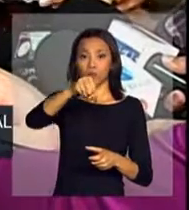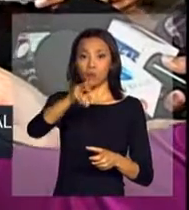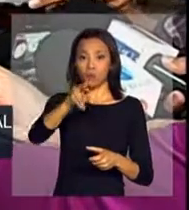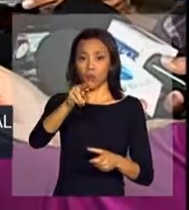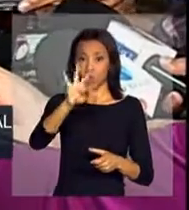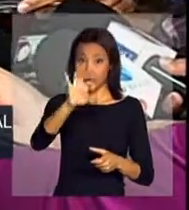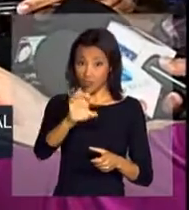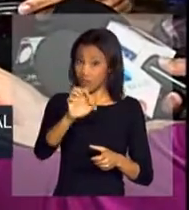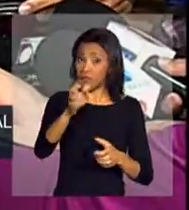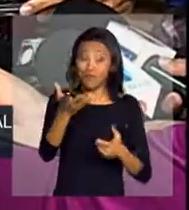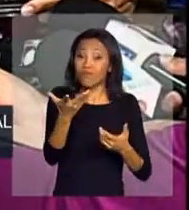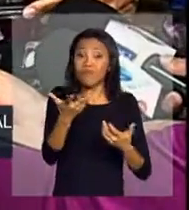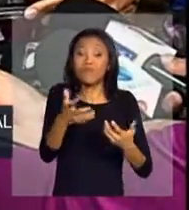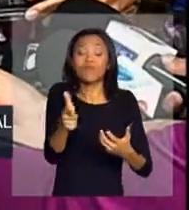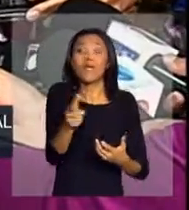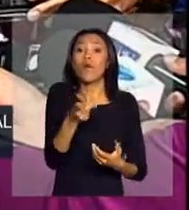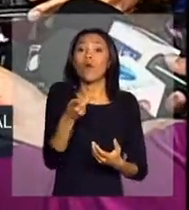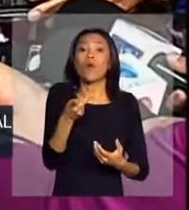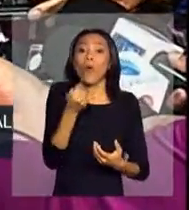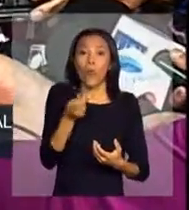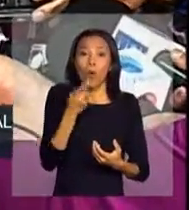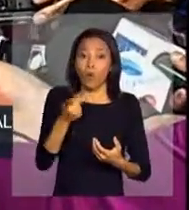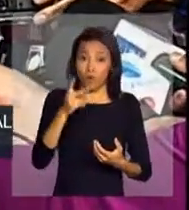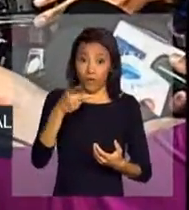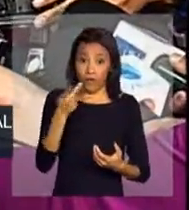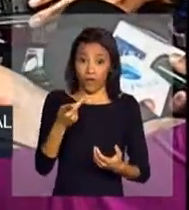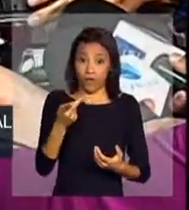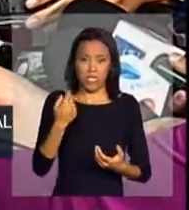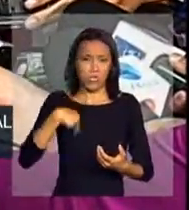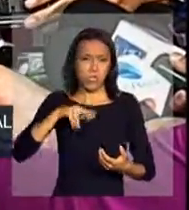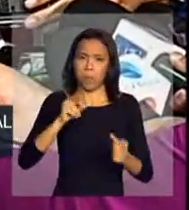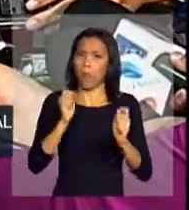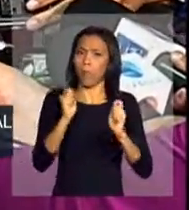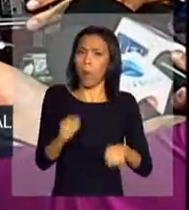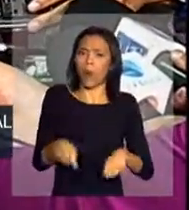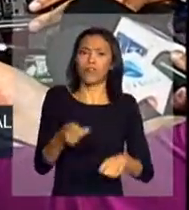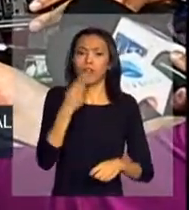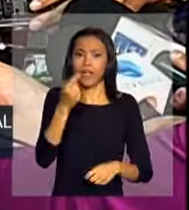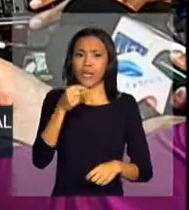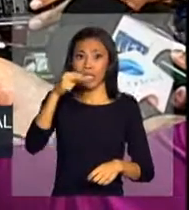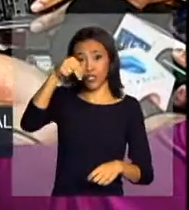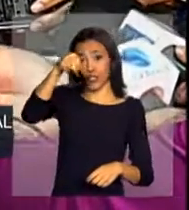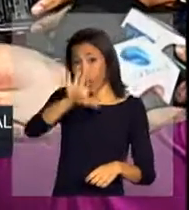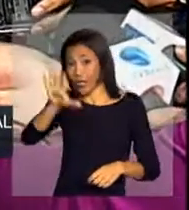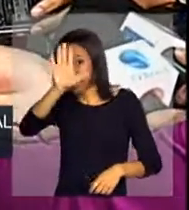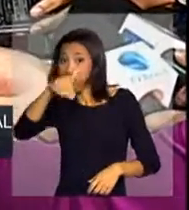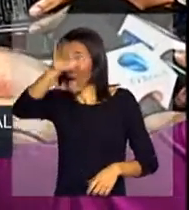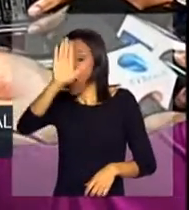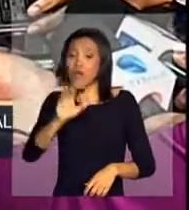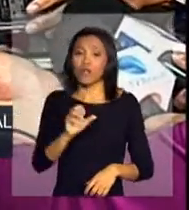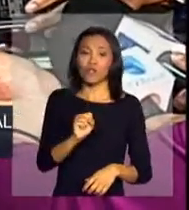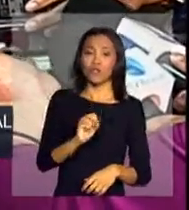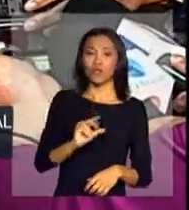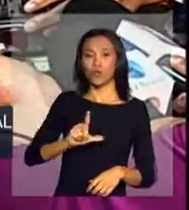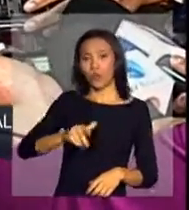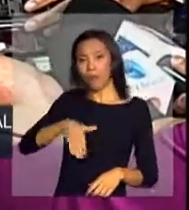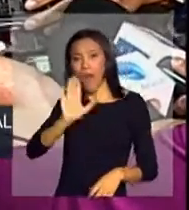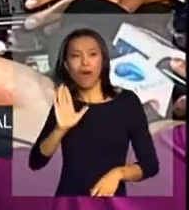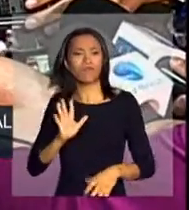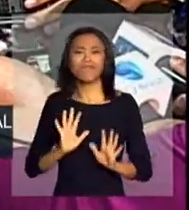Não há como dizer que, e nem se pode dizer que tem no Nordeste é mais, no Sul é mais.